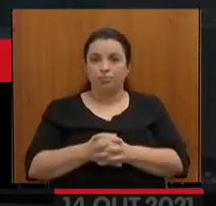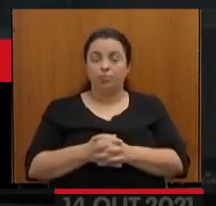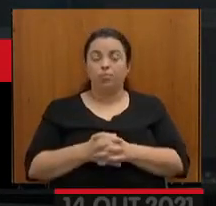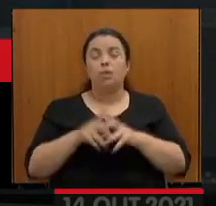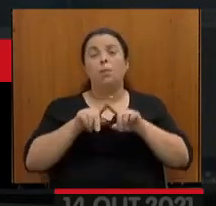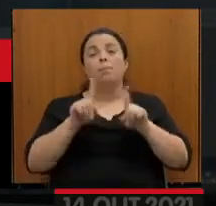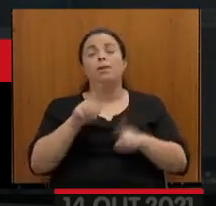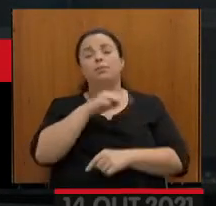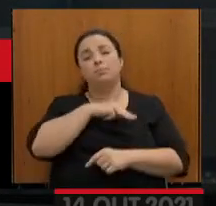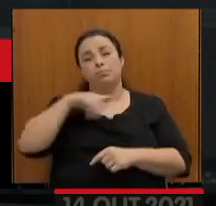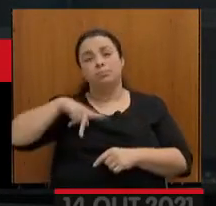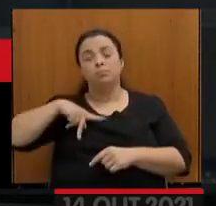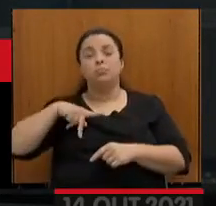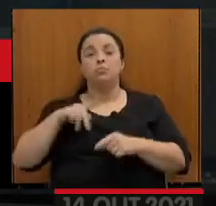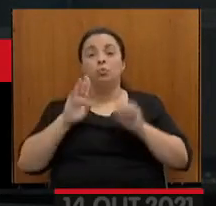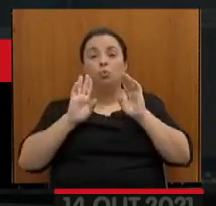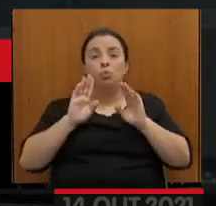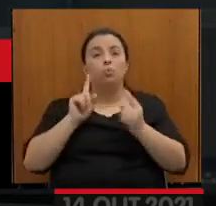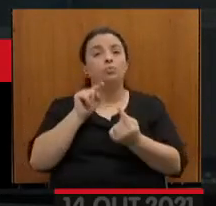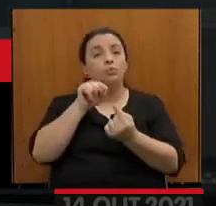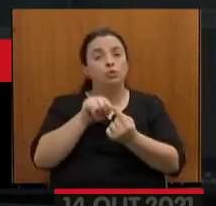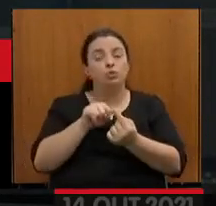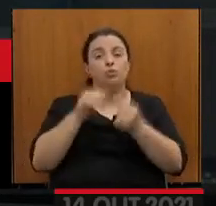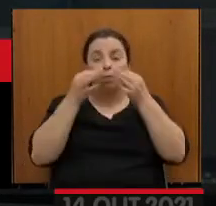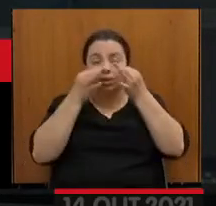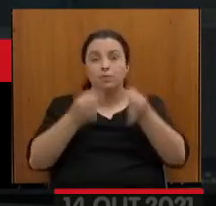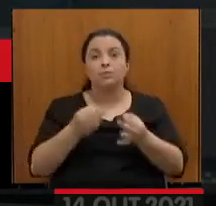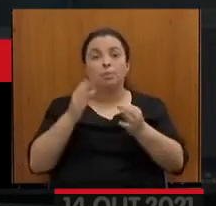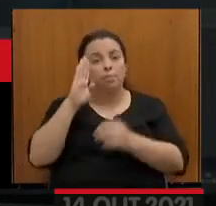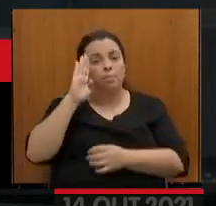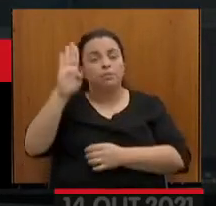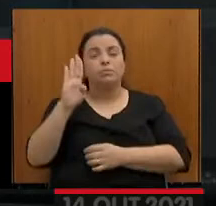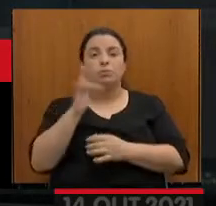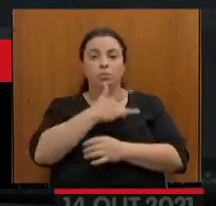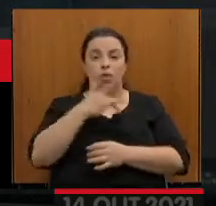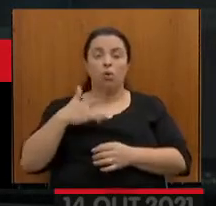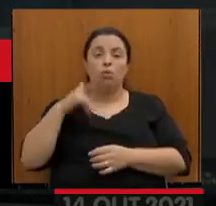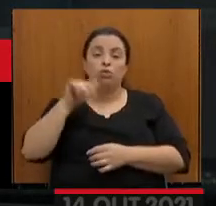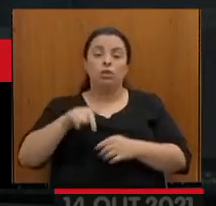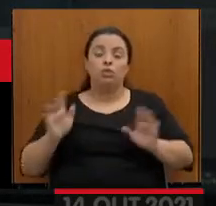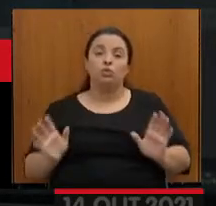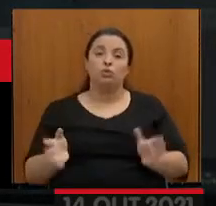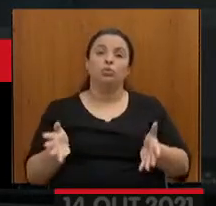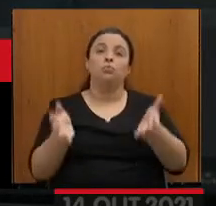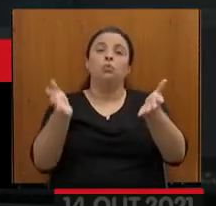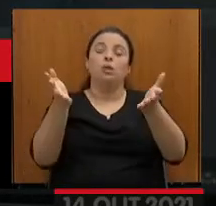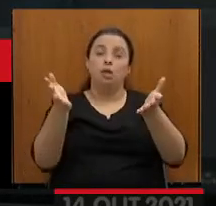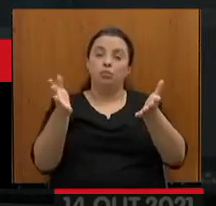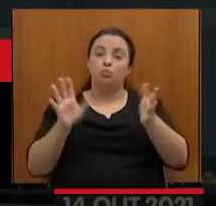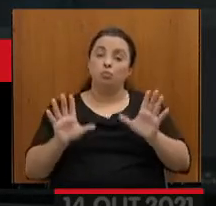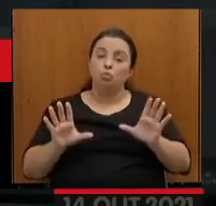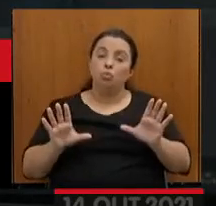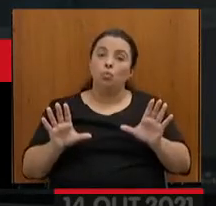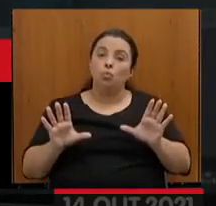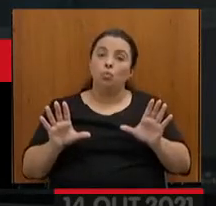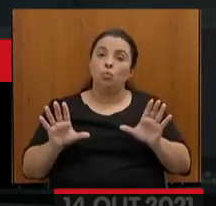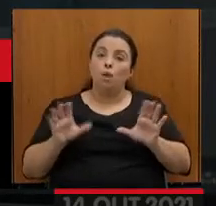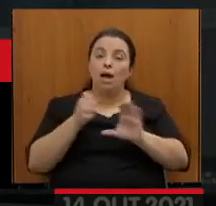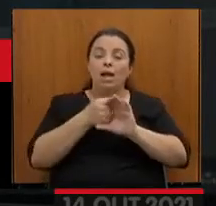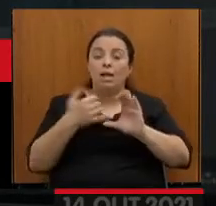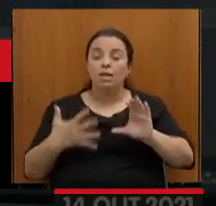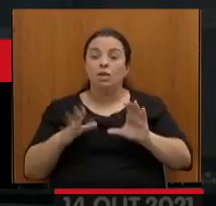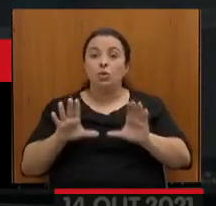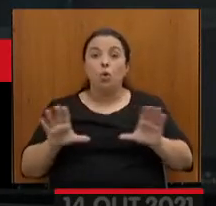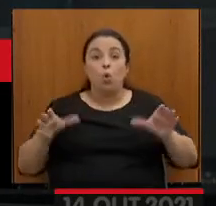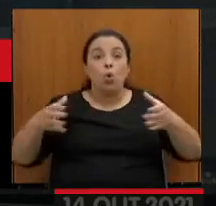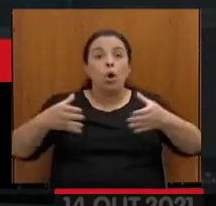atenção primária à saúde é estimular uma atuação de caráter coletivo e estruturante no